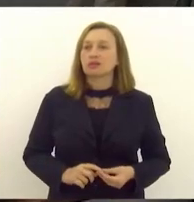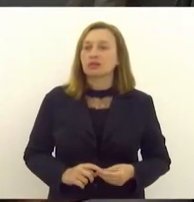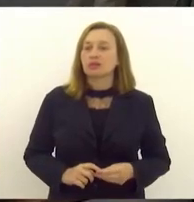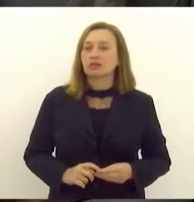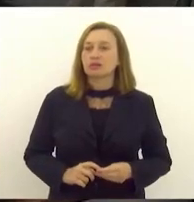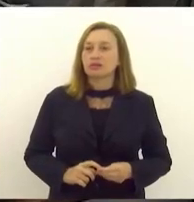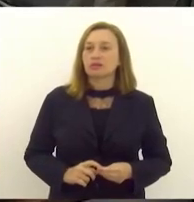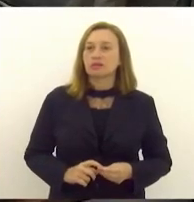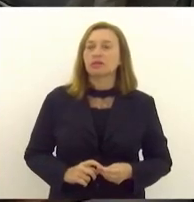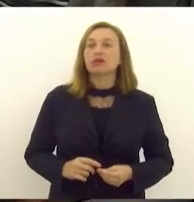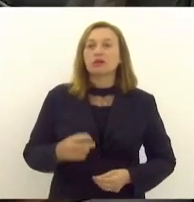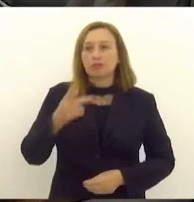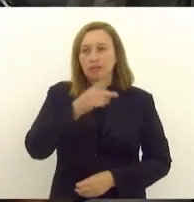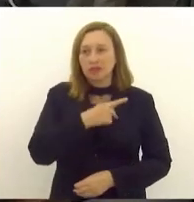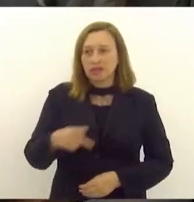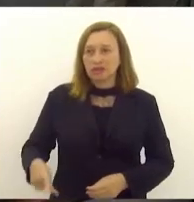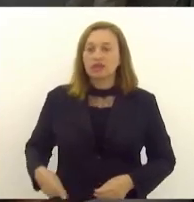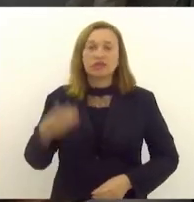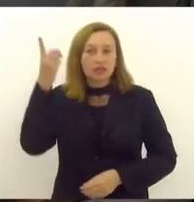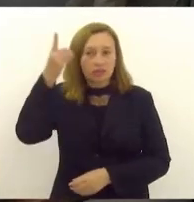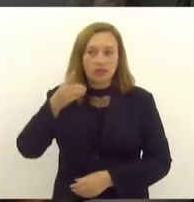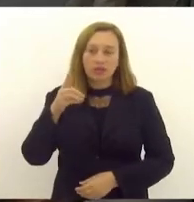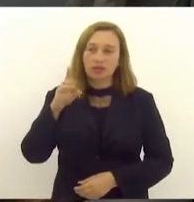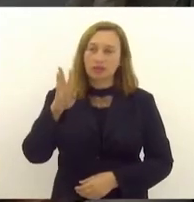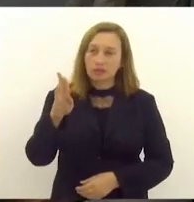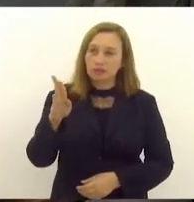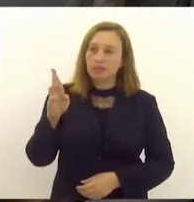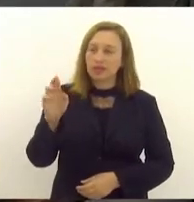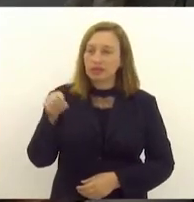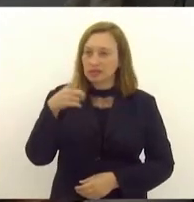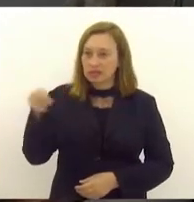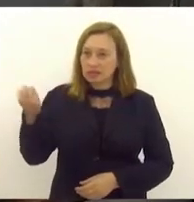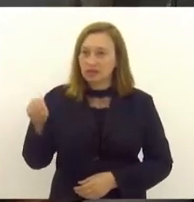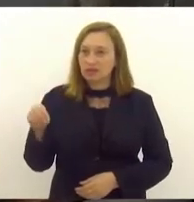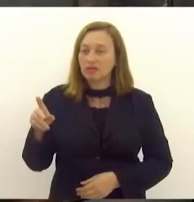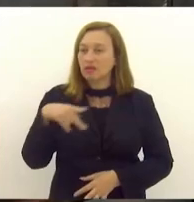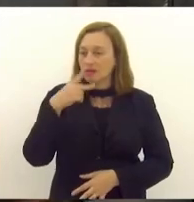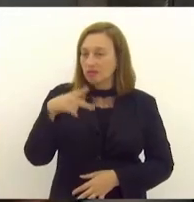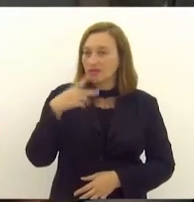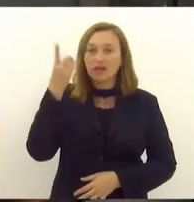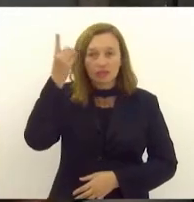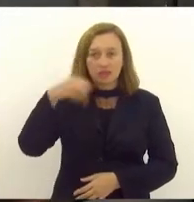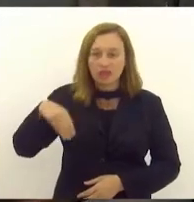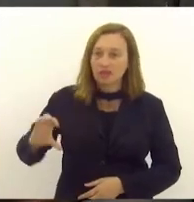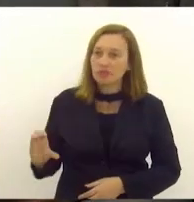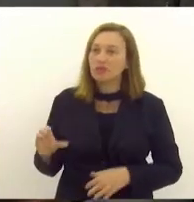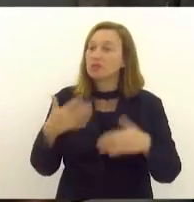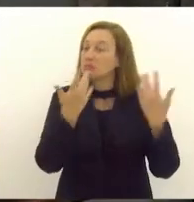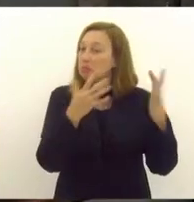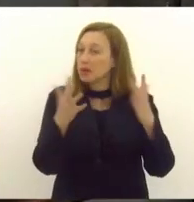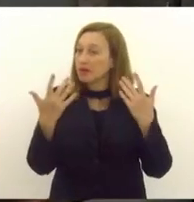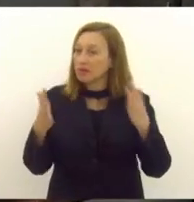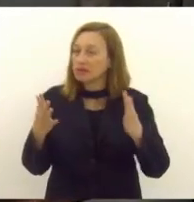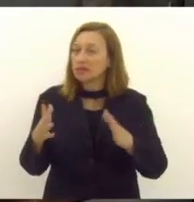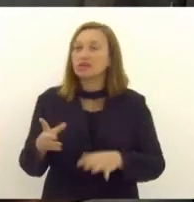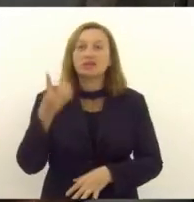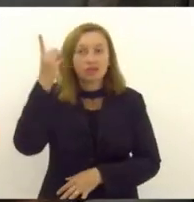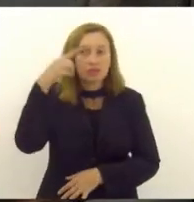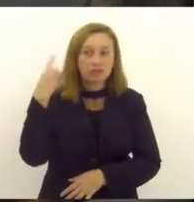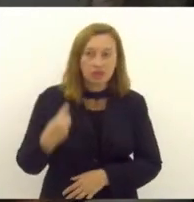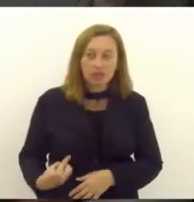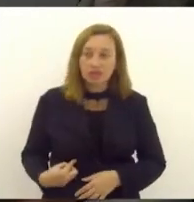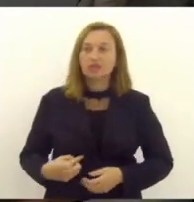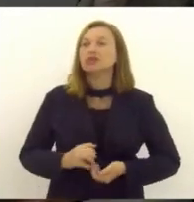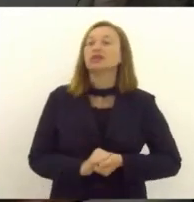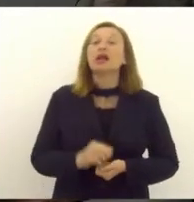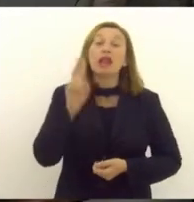Presidente Deputado brasão inspirado pelas palavras deputado Carlos Mix só quero ver aqui parabenizar A autora Deputado Dani Balbi